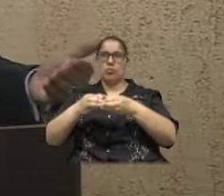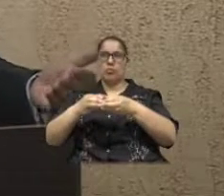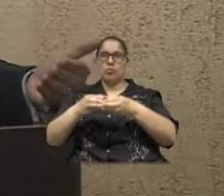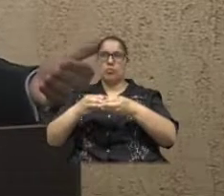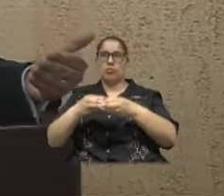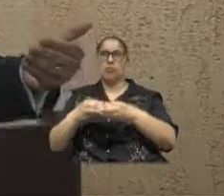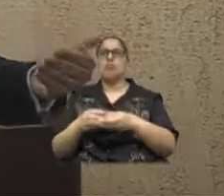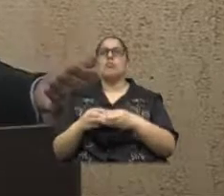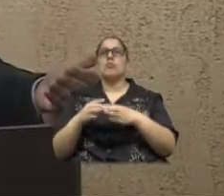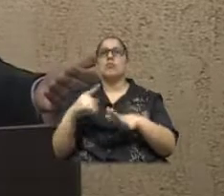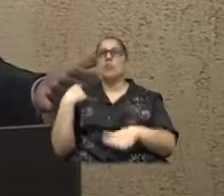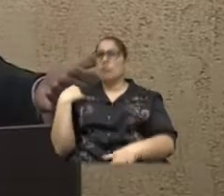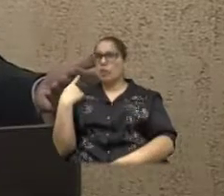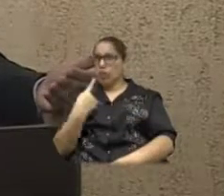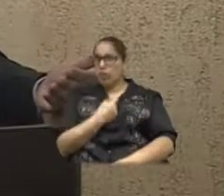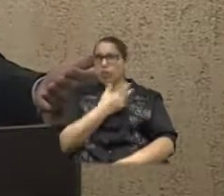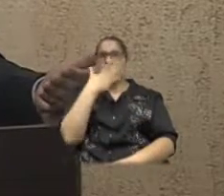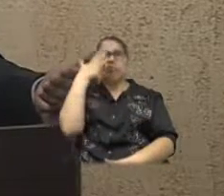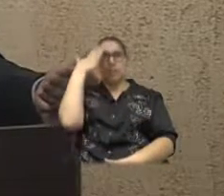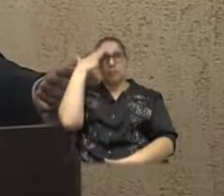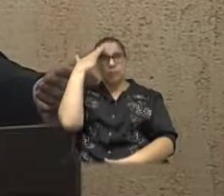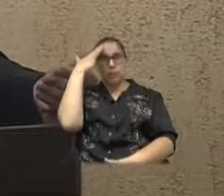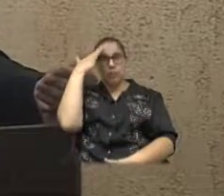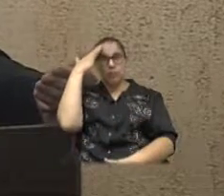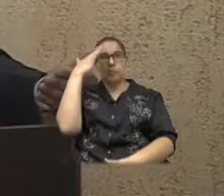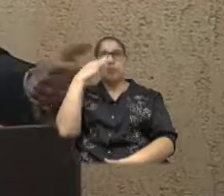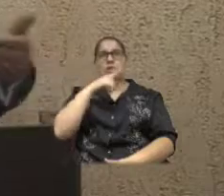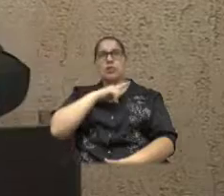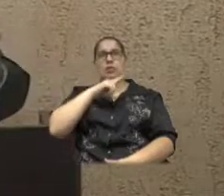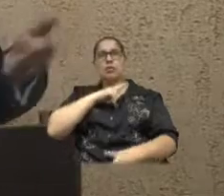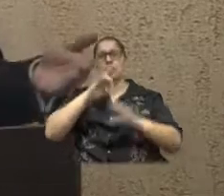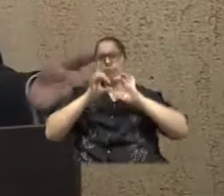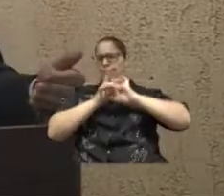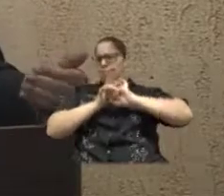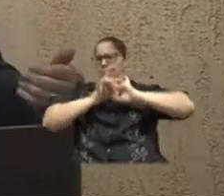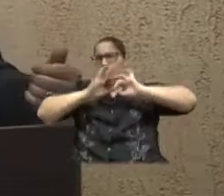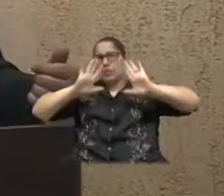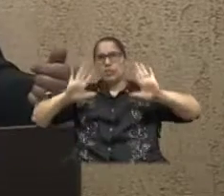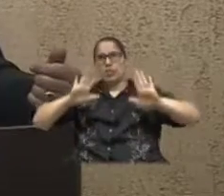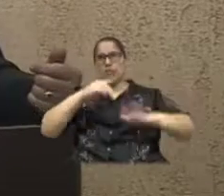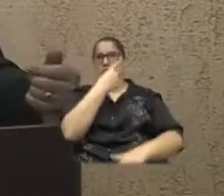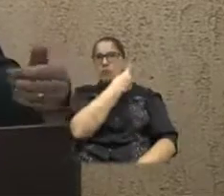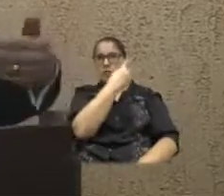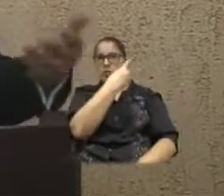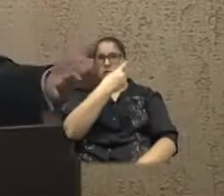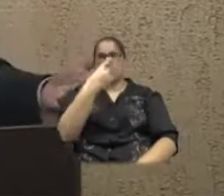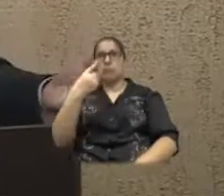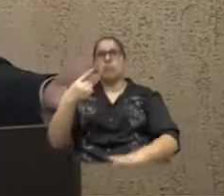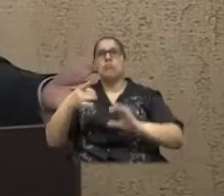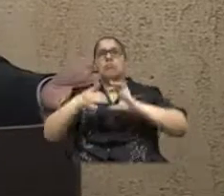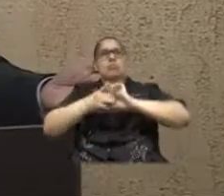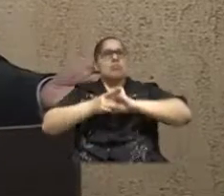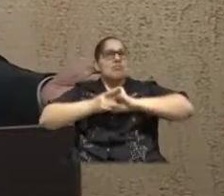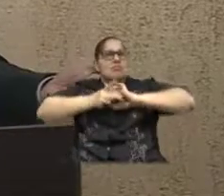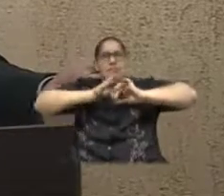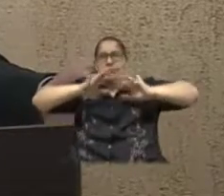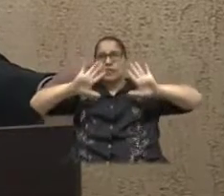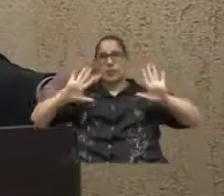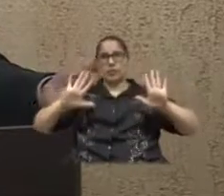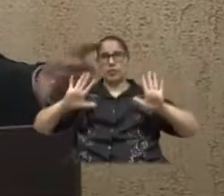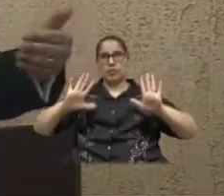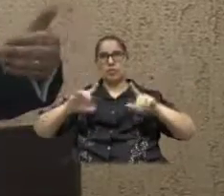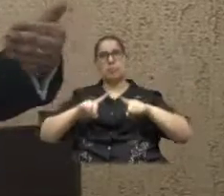O direito de liberdade não é isso. Na minha opinião, eu já disse aqui e torno a repetir, cada um pode ser o que